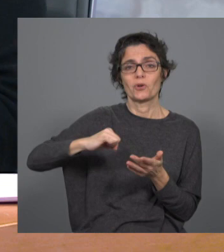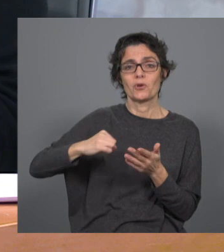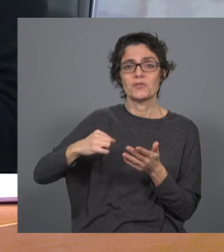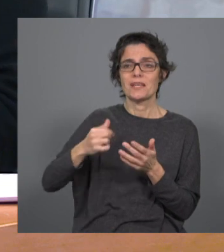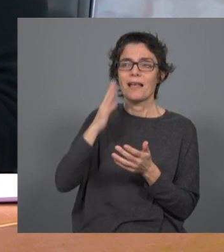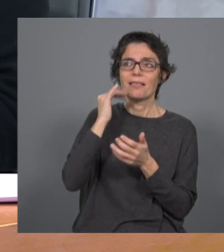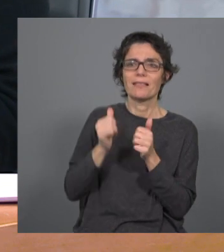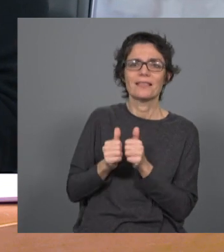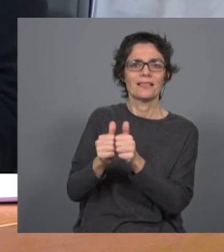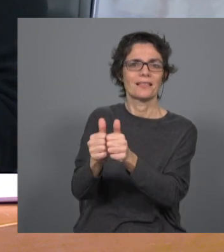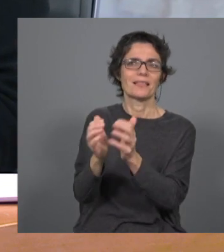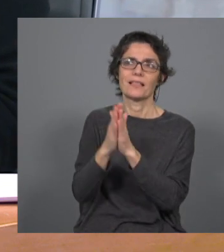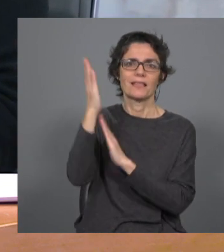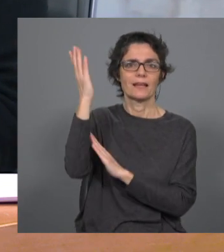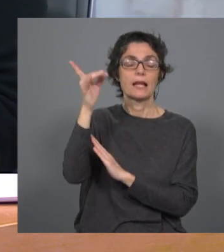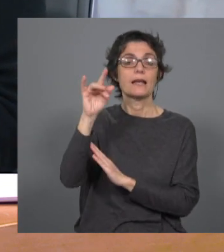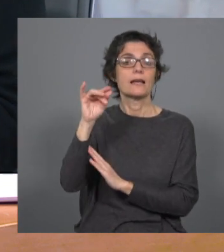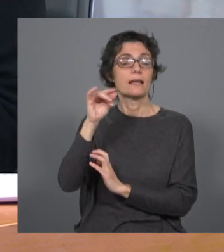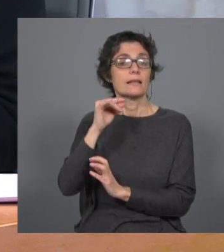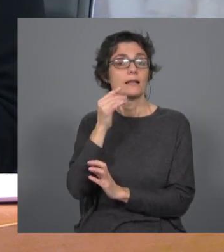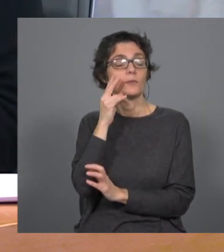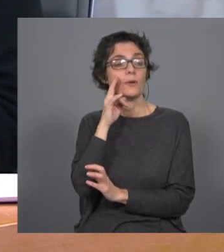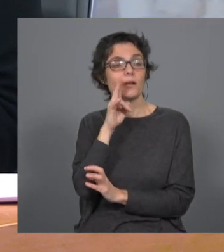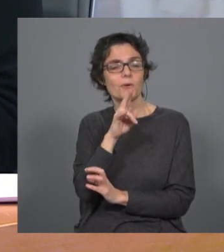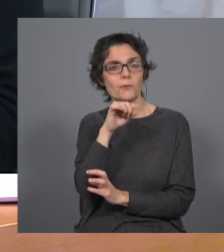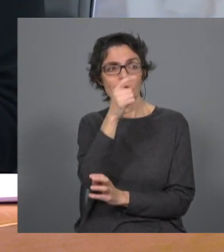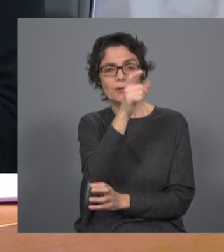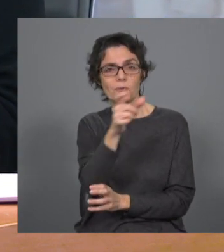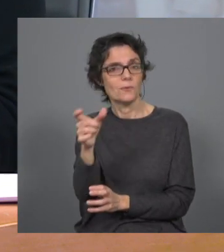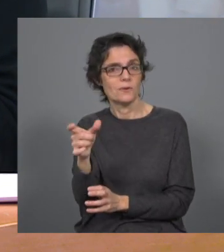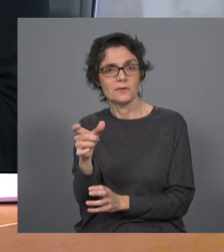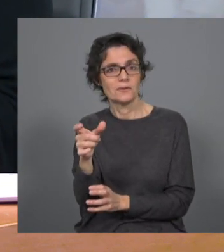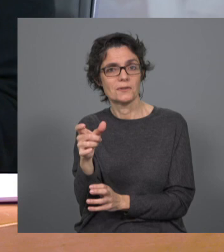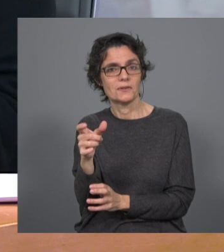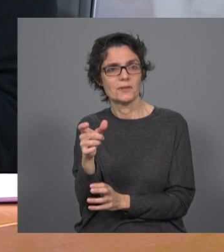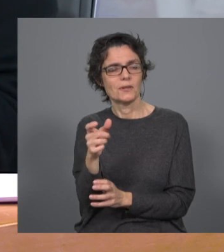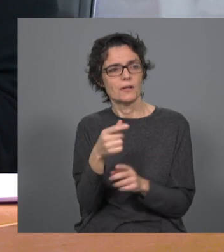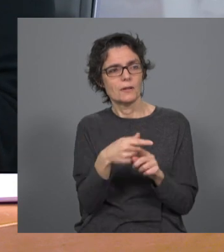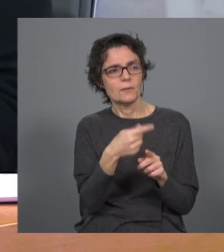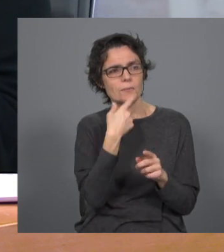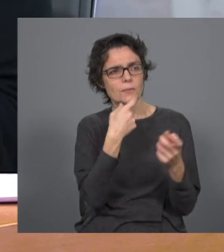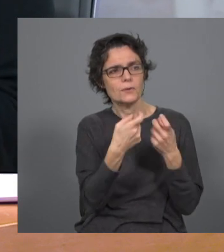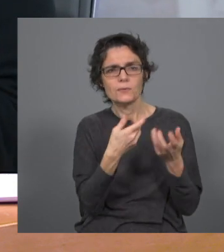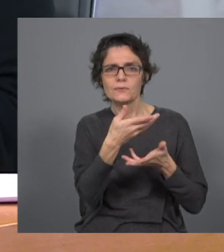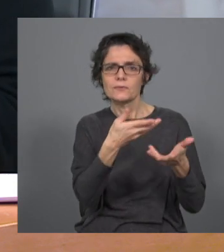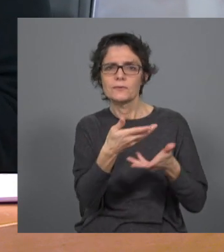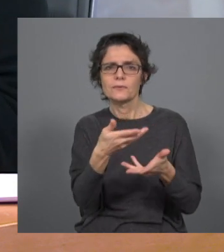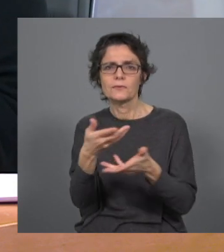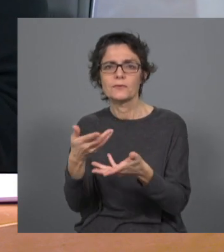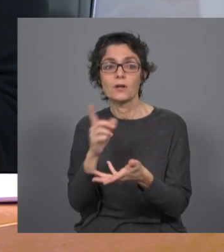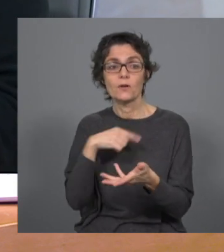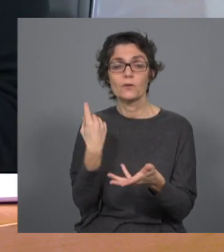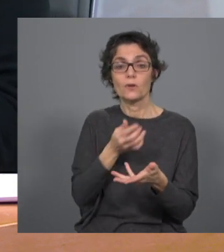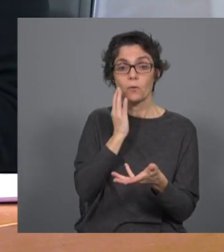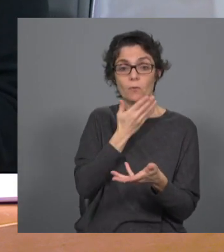este interesse pelo outro, independentemente de quem quer que seja. Viver, comprometermos-nos de facto na